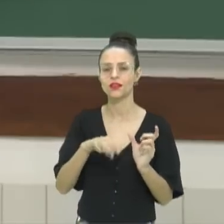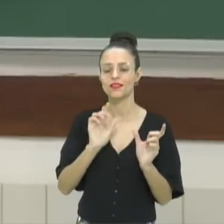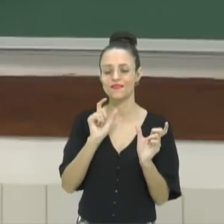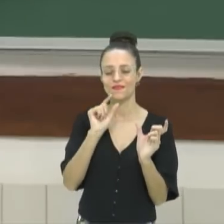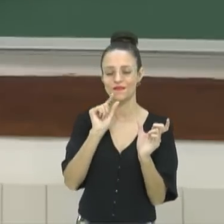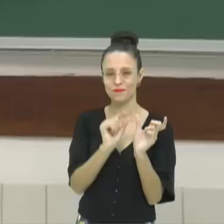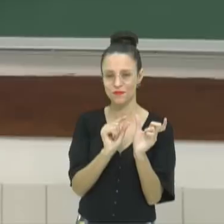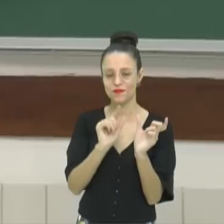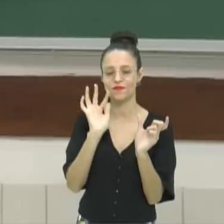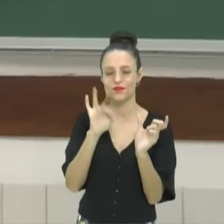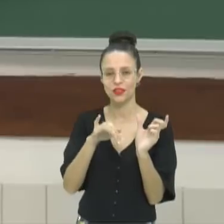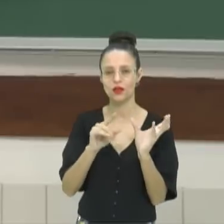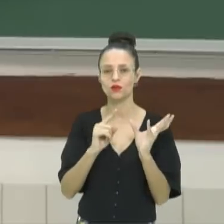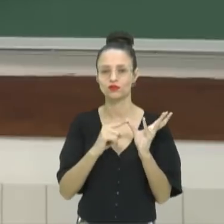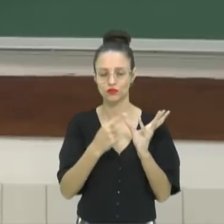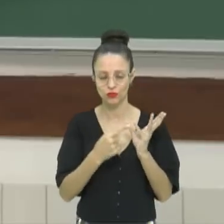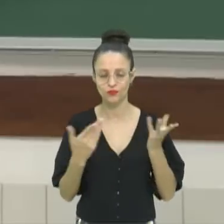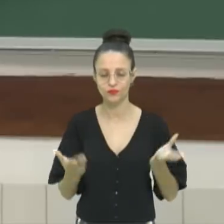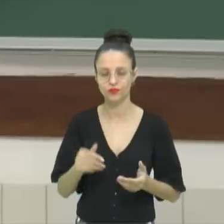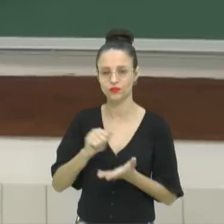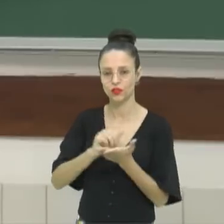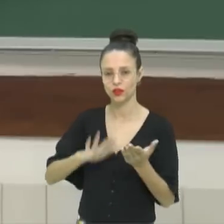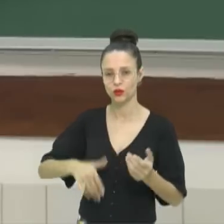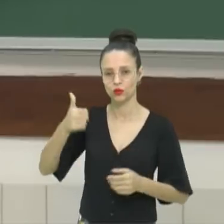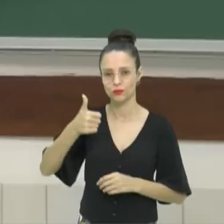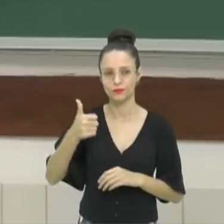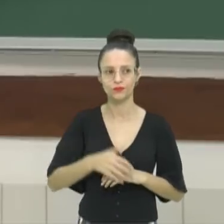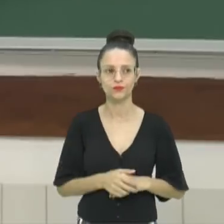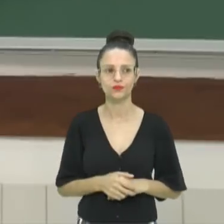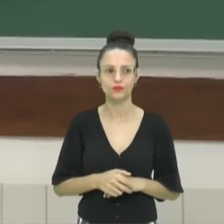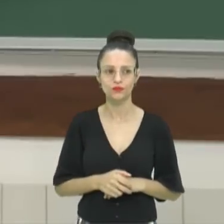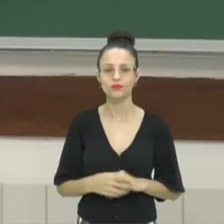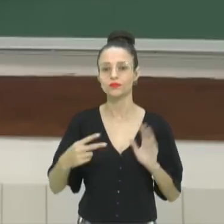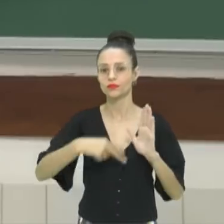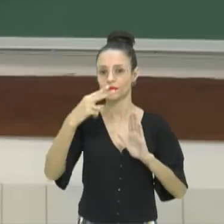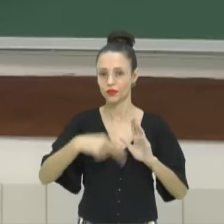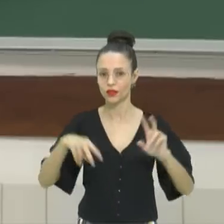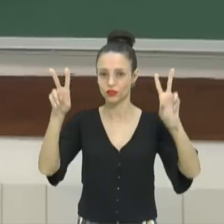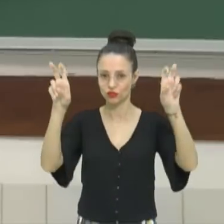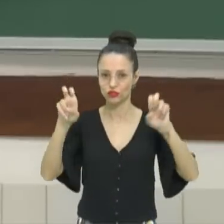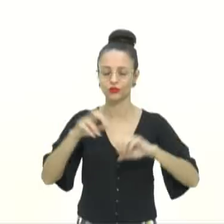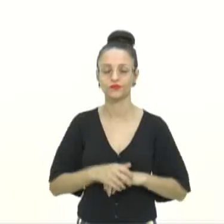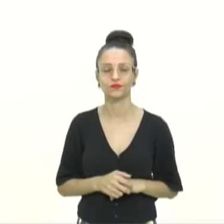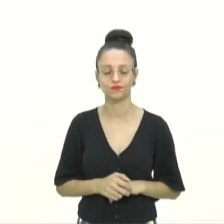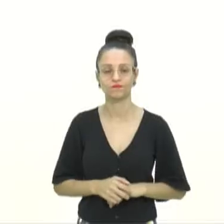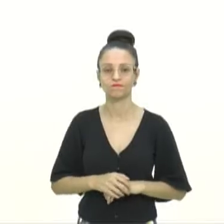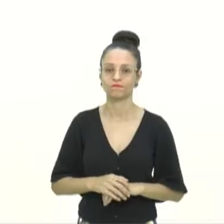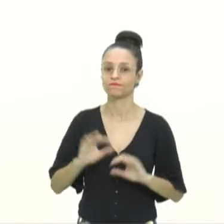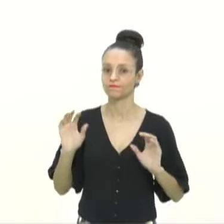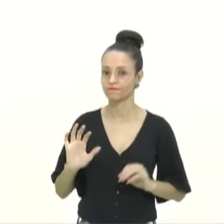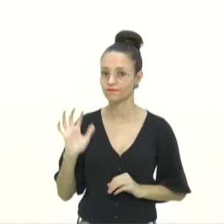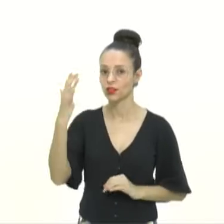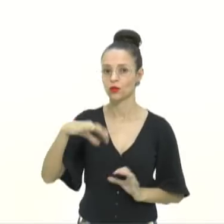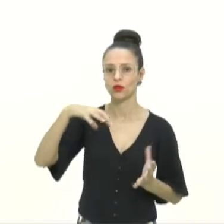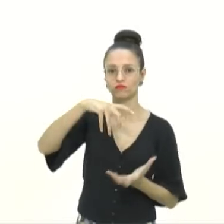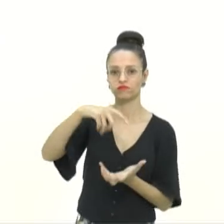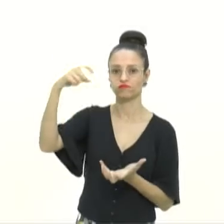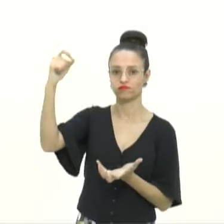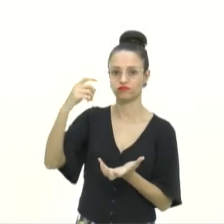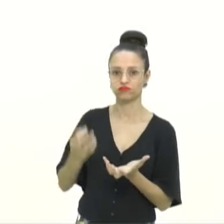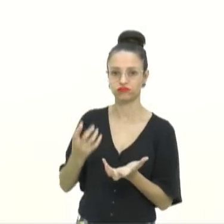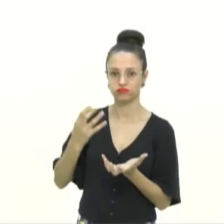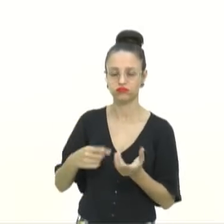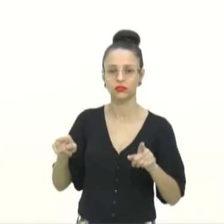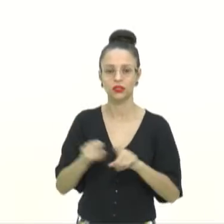ditongo, e a atividade 1. Leia o título. Com aquecimento global, crescimento do país